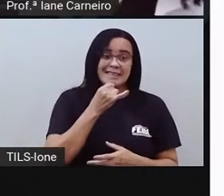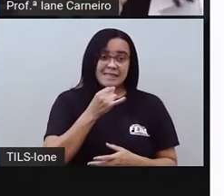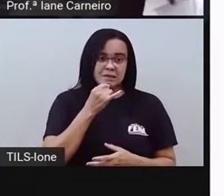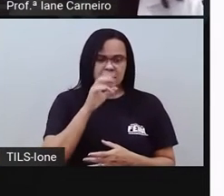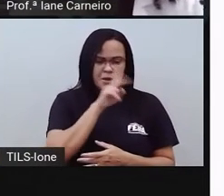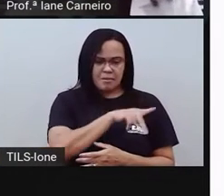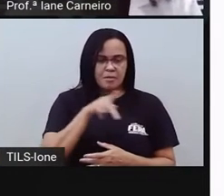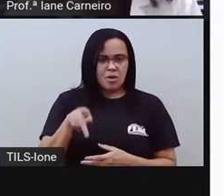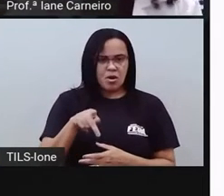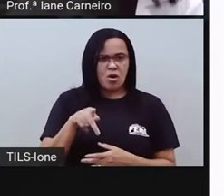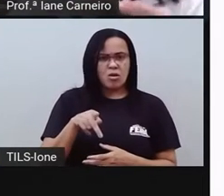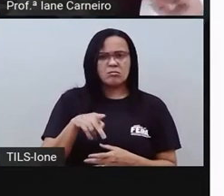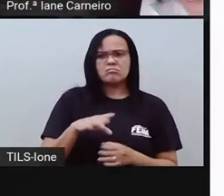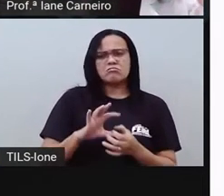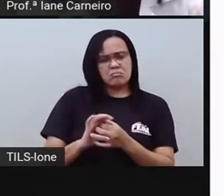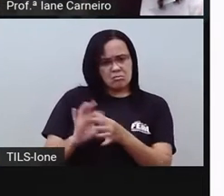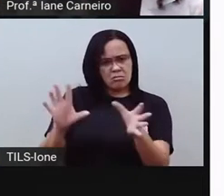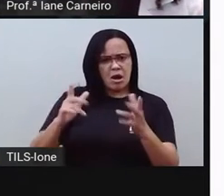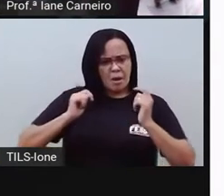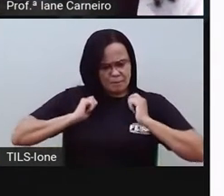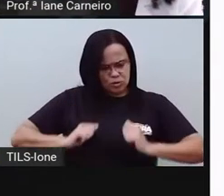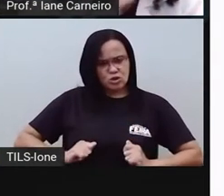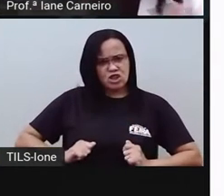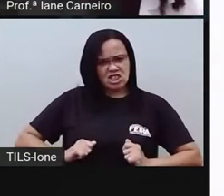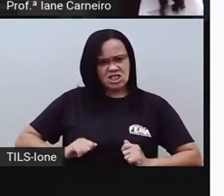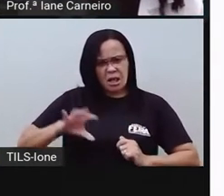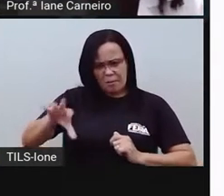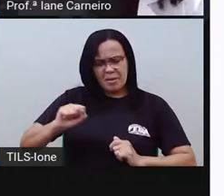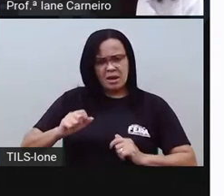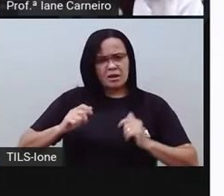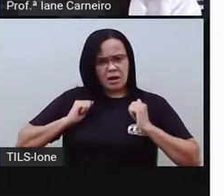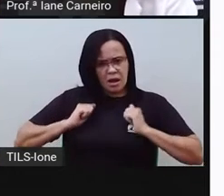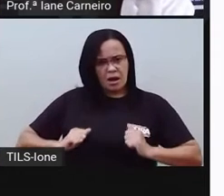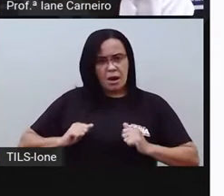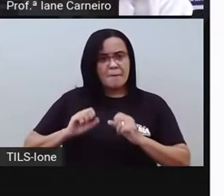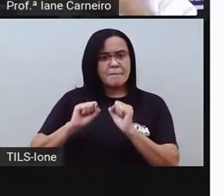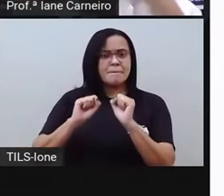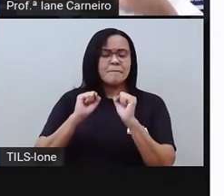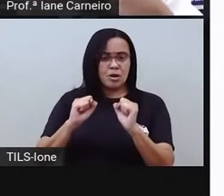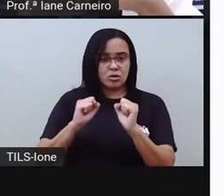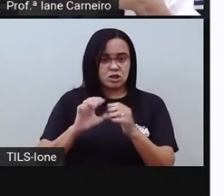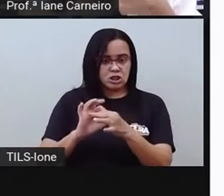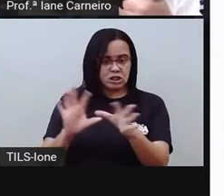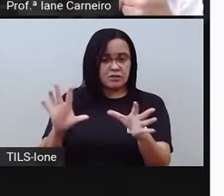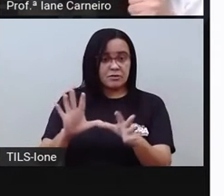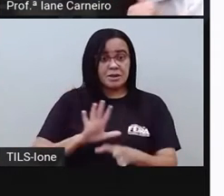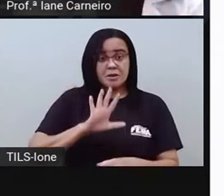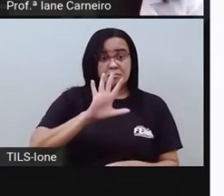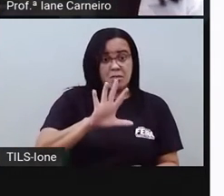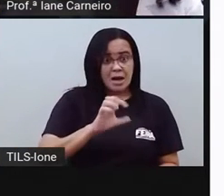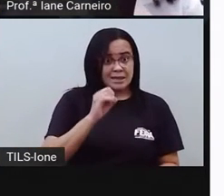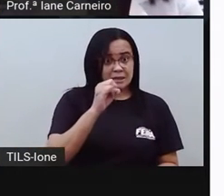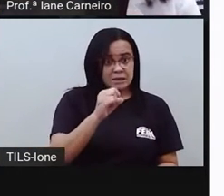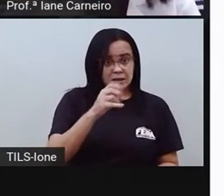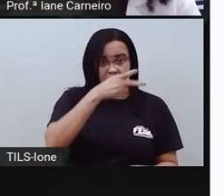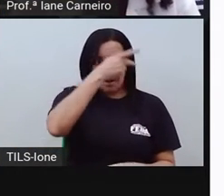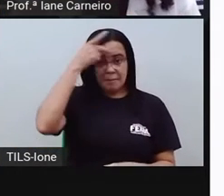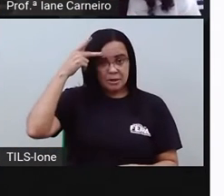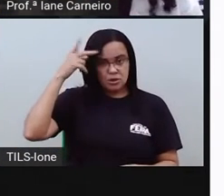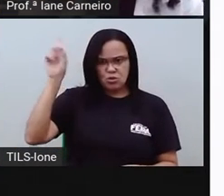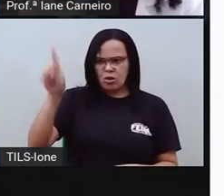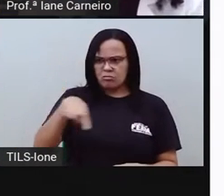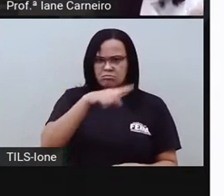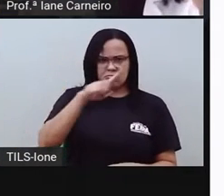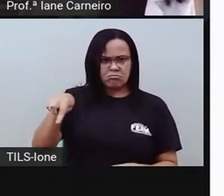autorização, você mexe. Mas se a pessoa não deu autorização, não pode. Então, tá todo mundo ok aí com isso? Que tem acordo que a gente pode